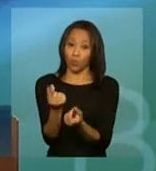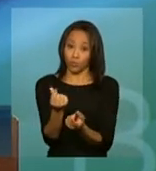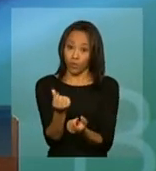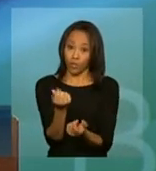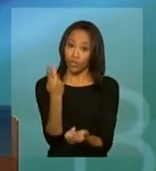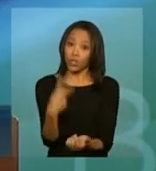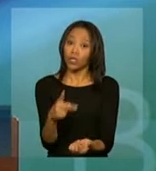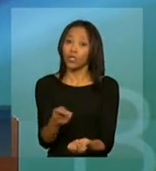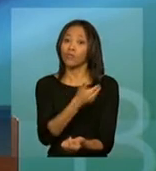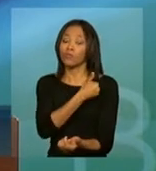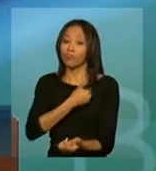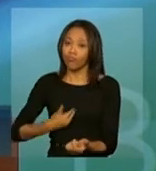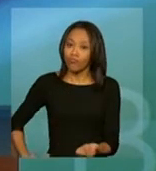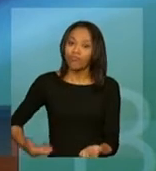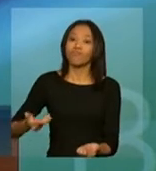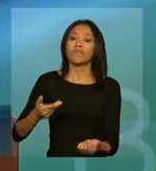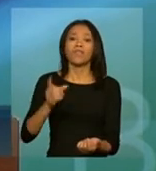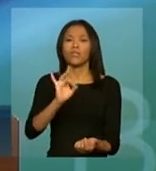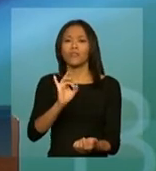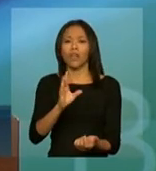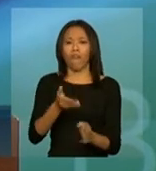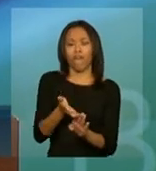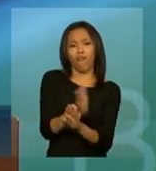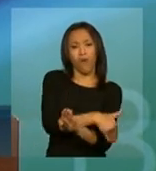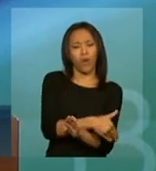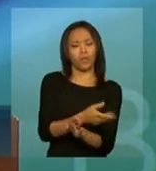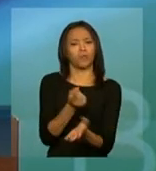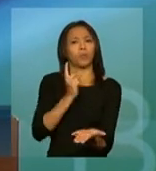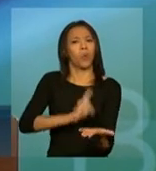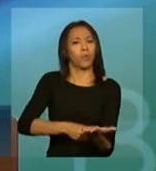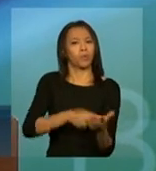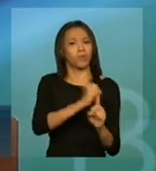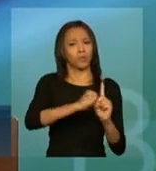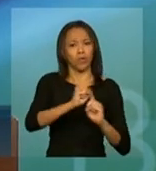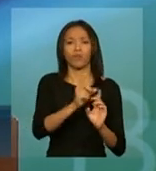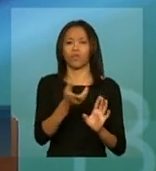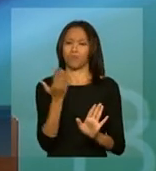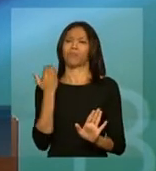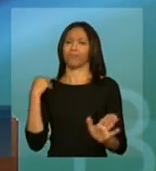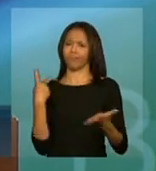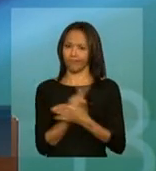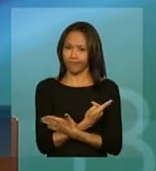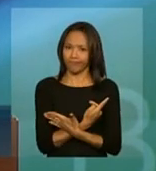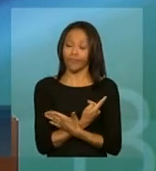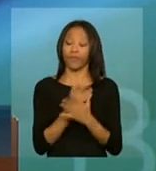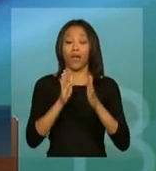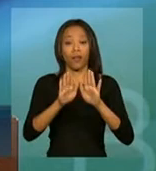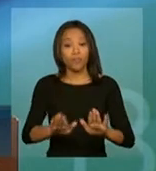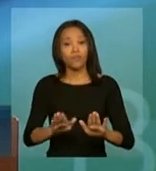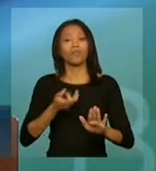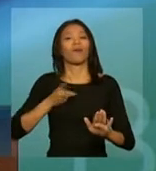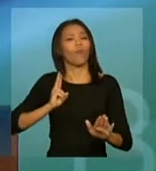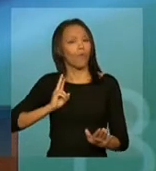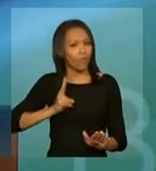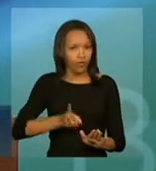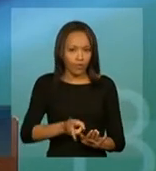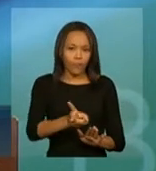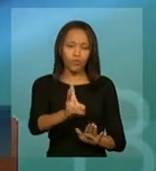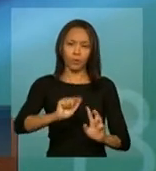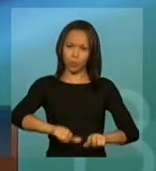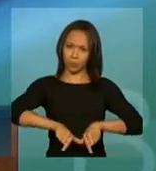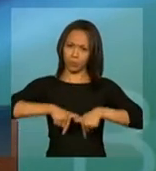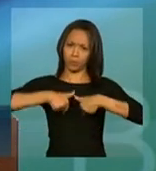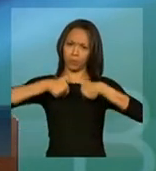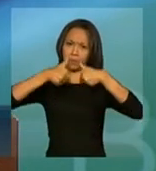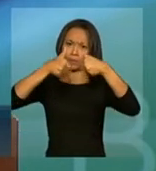está desassociada da responsabilidade social, como ocorria em outros tempos. Assim, continuamos a intensificar os esforços